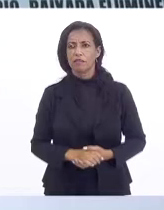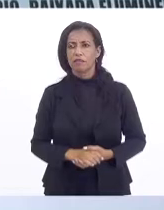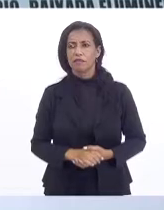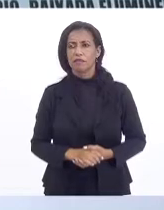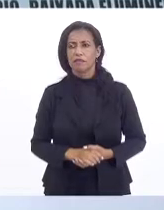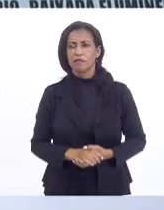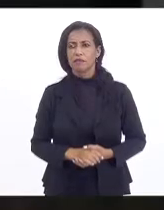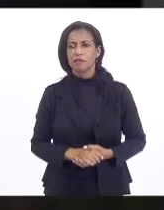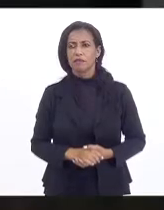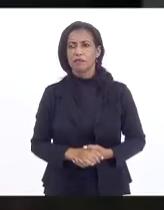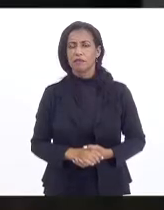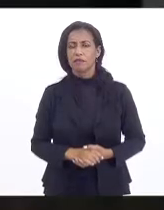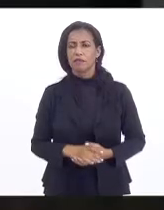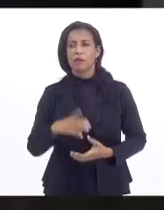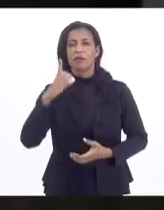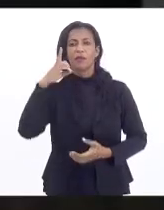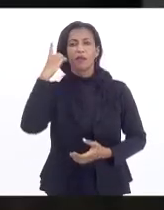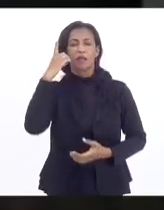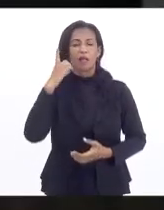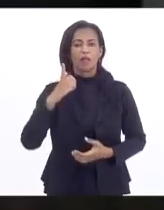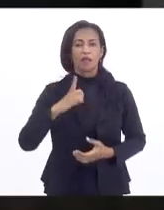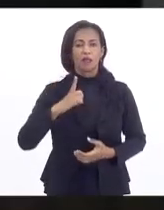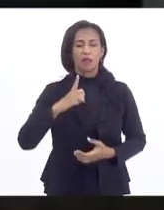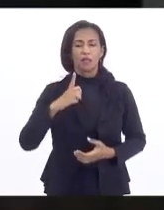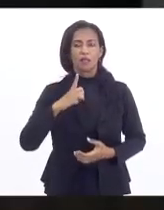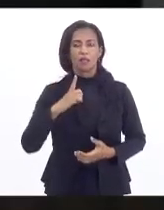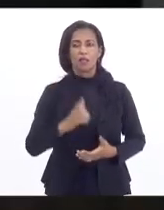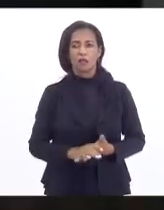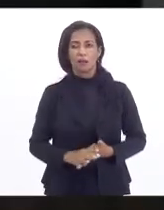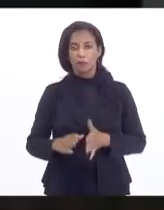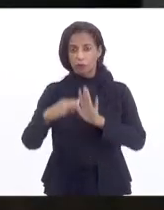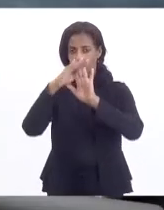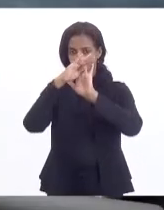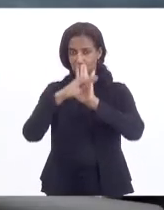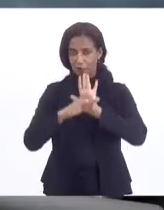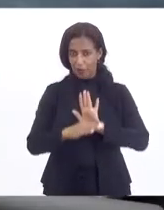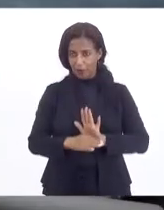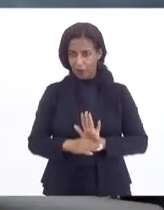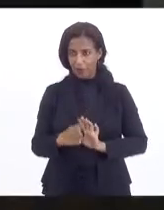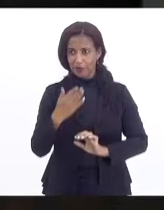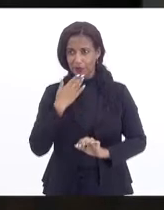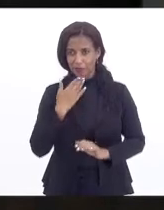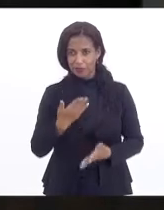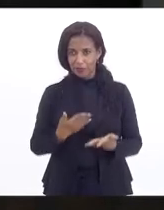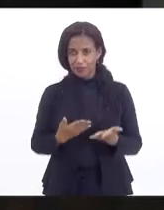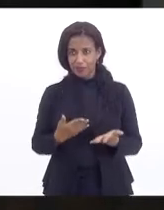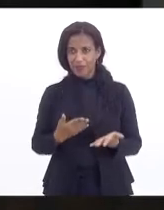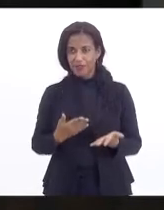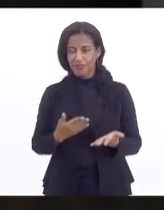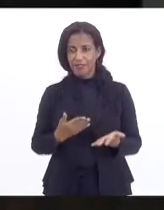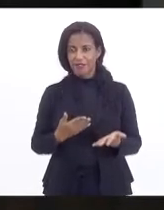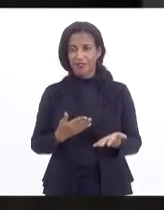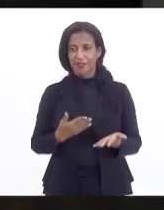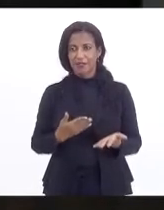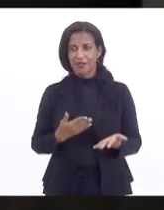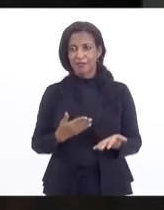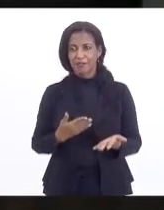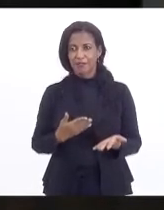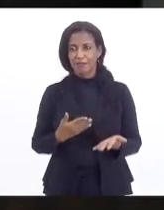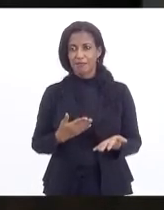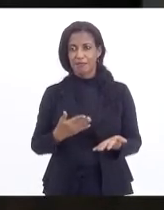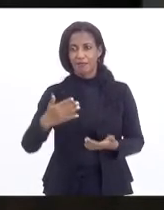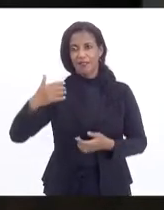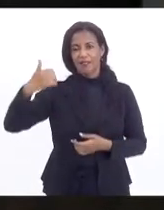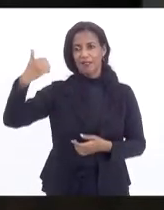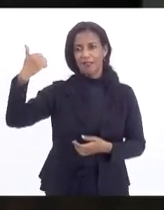Deputada... Vossa Excelência vai declarar, pediu pela ordem. Pela ordem. Então, para a declaração, deputada Mônica, seguida